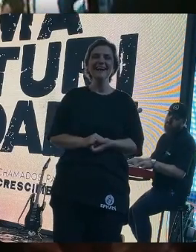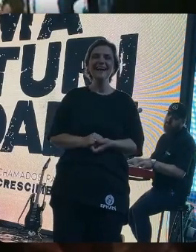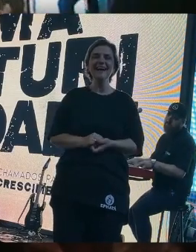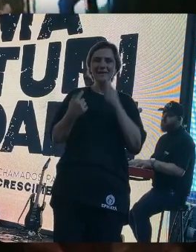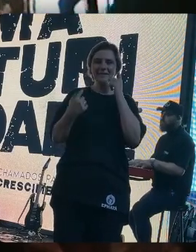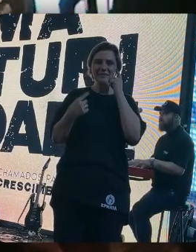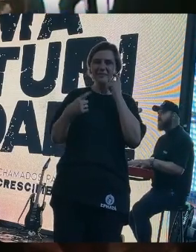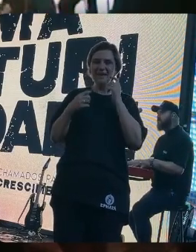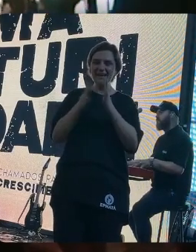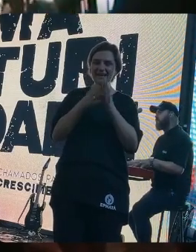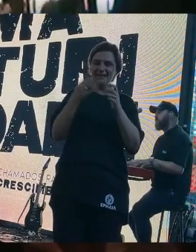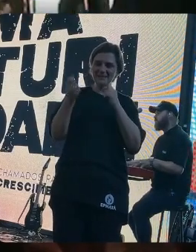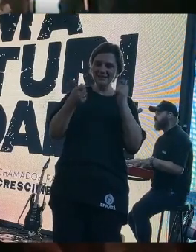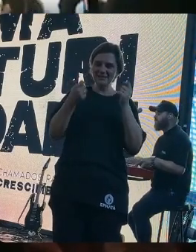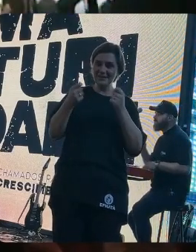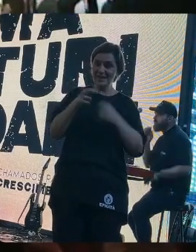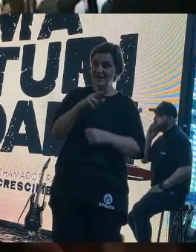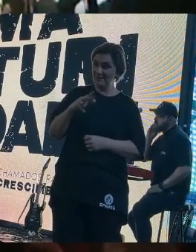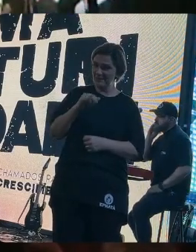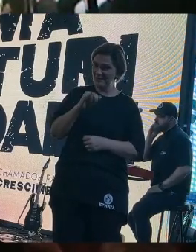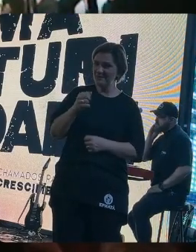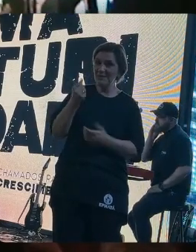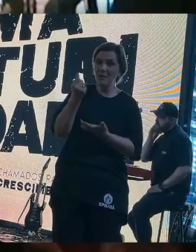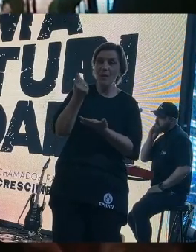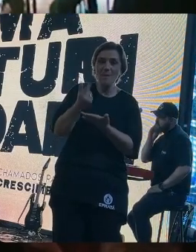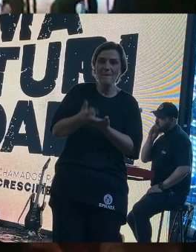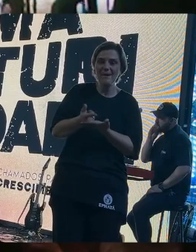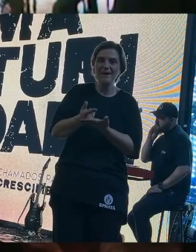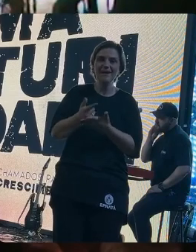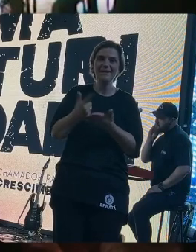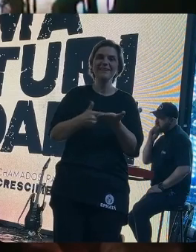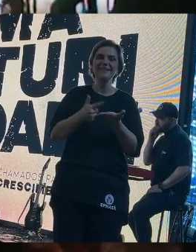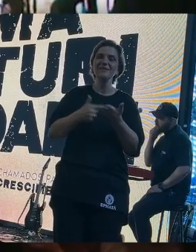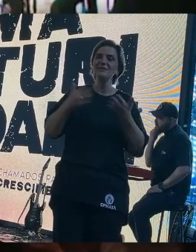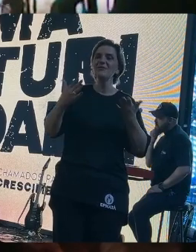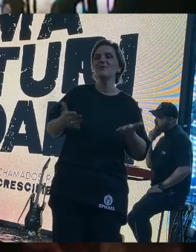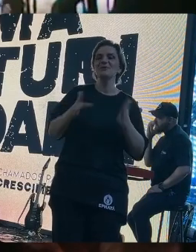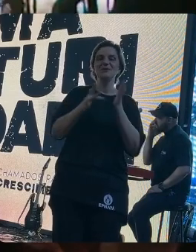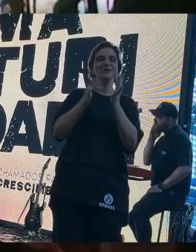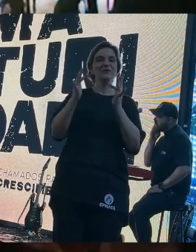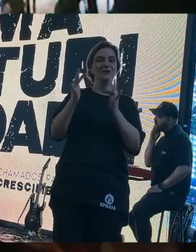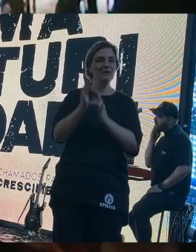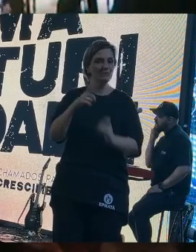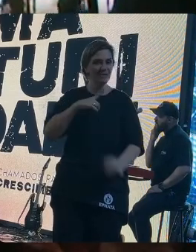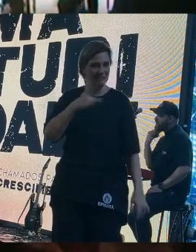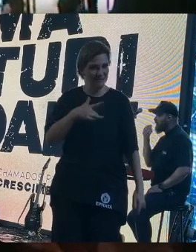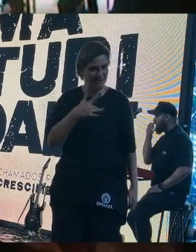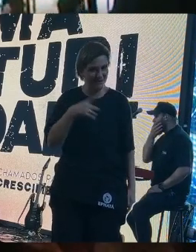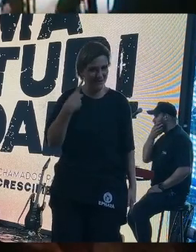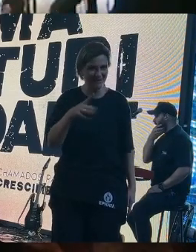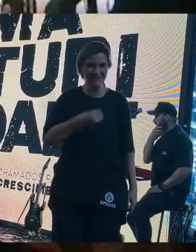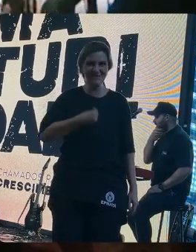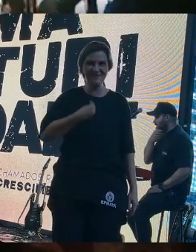Aleluia. Irmão, se você não adquirir esse livro hoje, que Jesus tenha misericórdia da sua